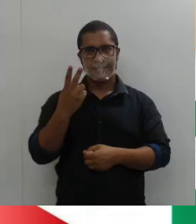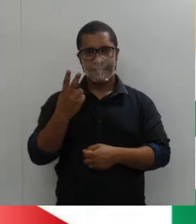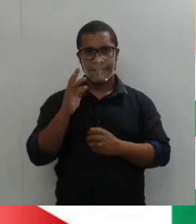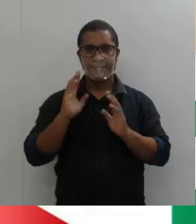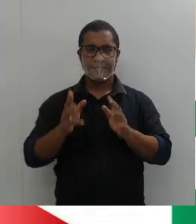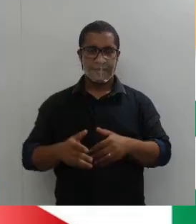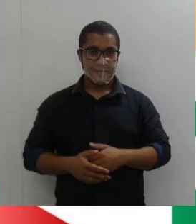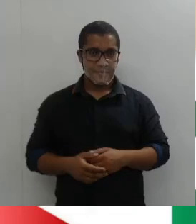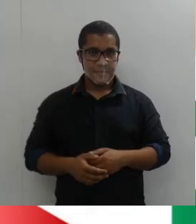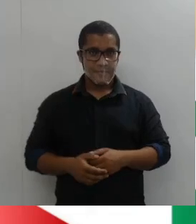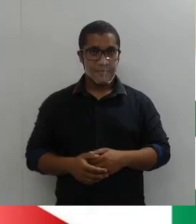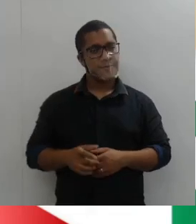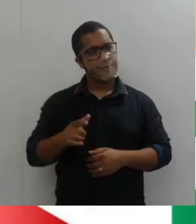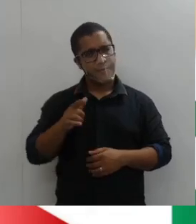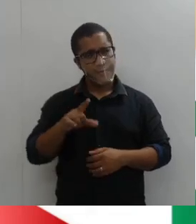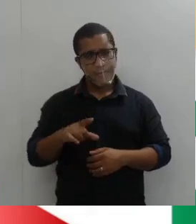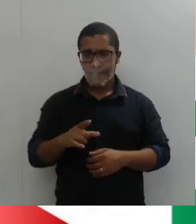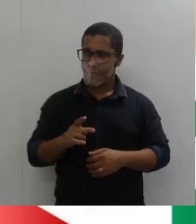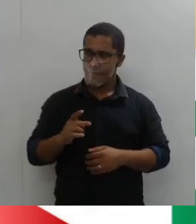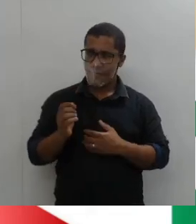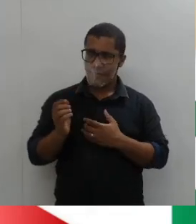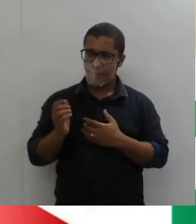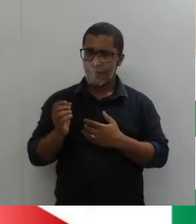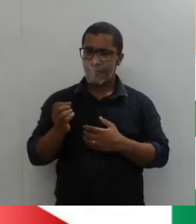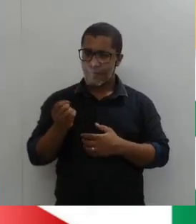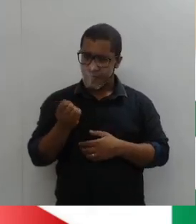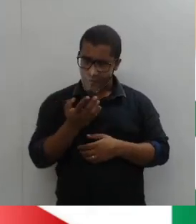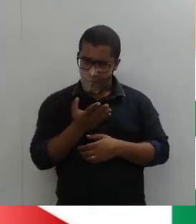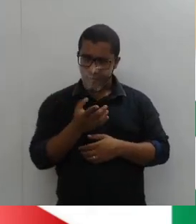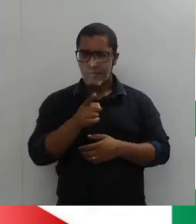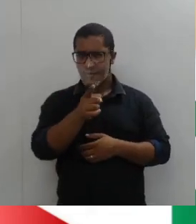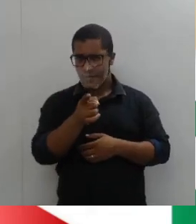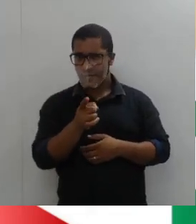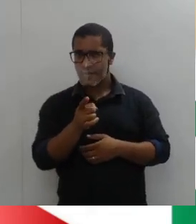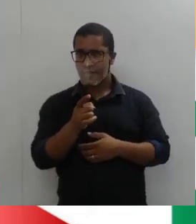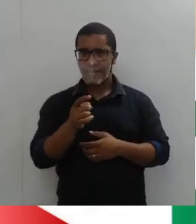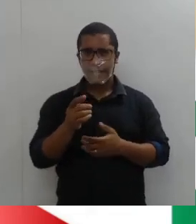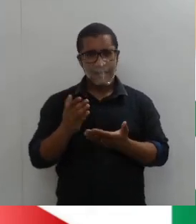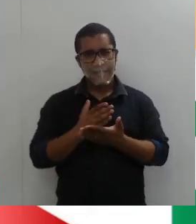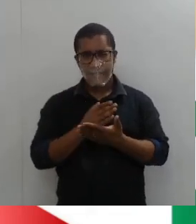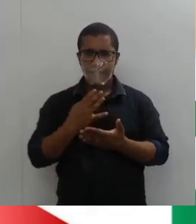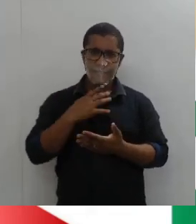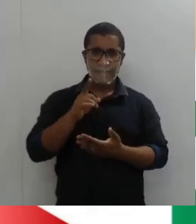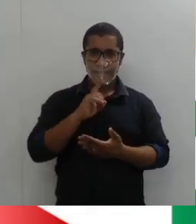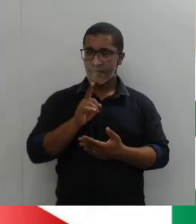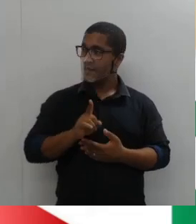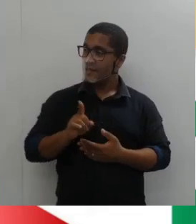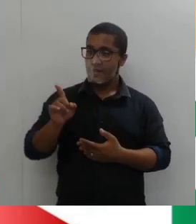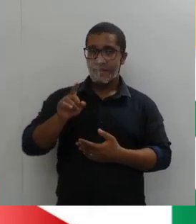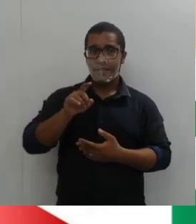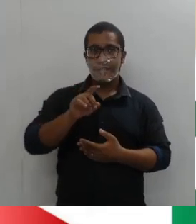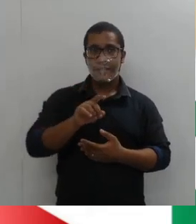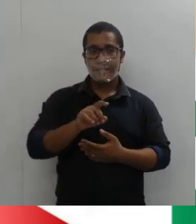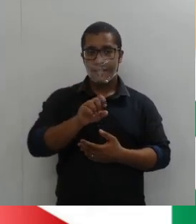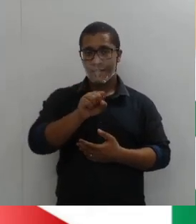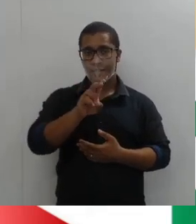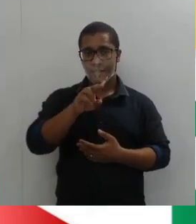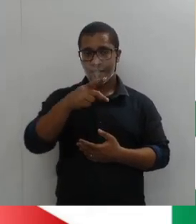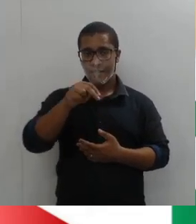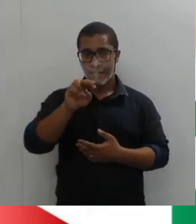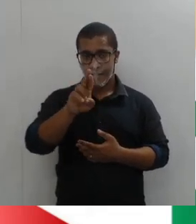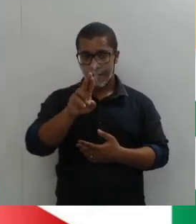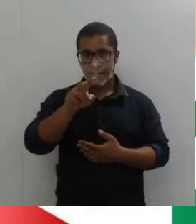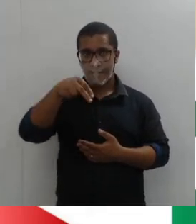Um outro jogo um pouco mais recente, mas ainda é antigo para vocês, é o Super Nintendo, né? Que aí já vinham com